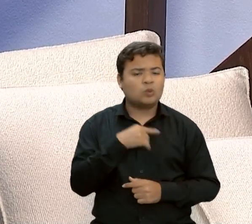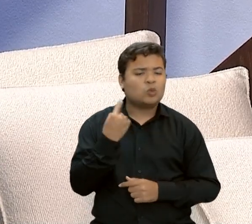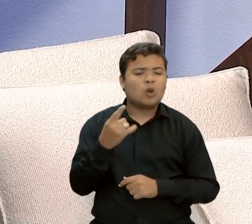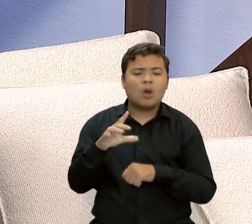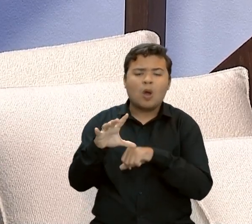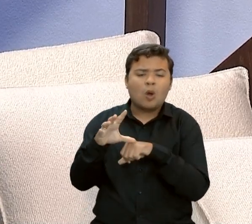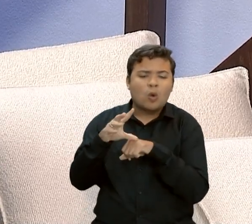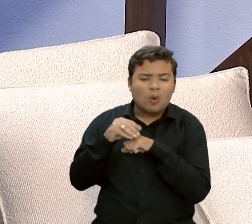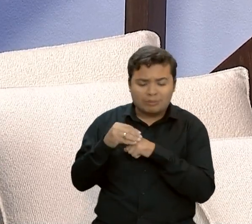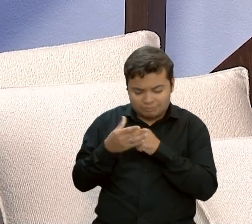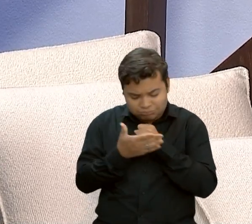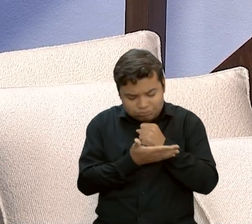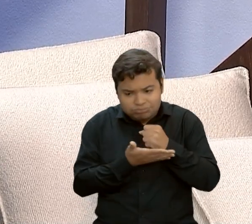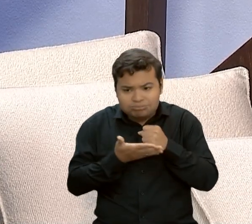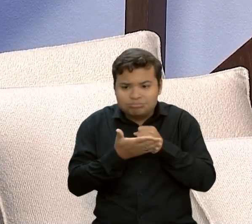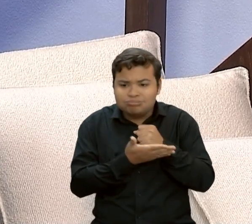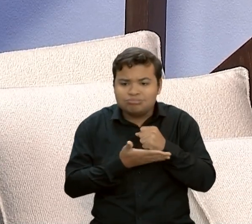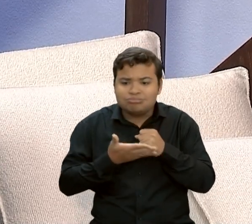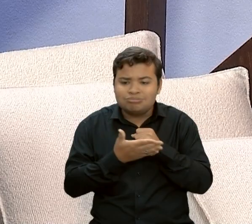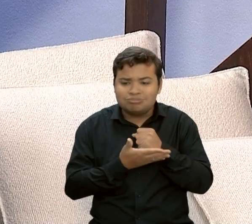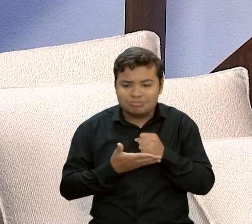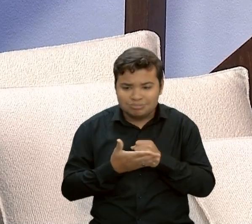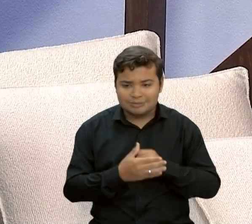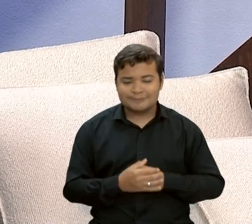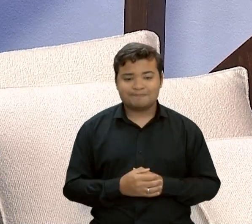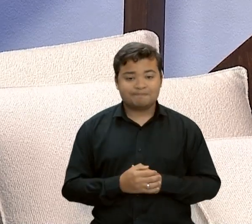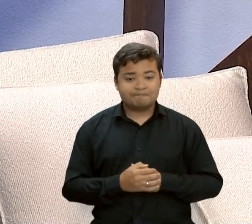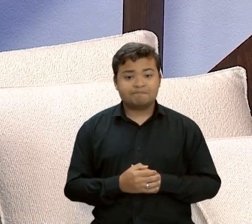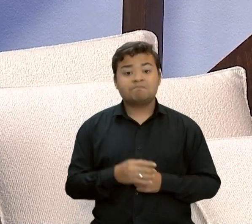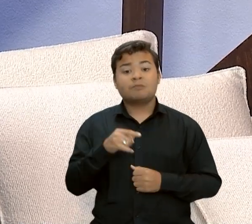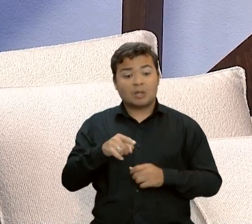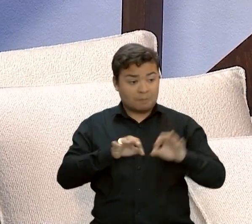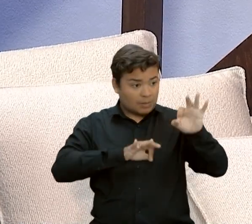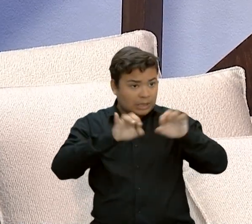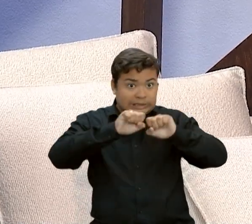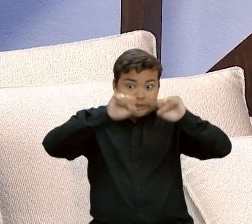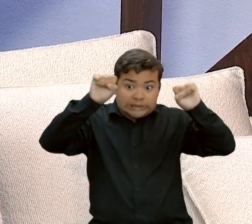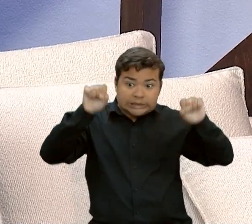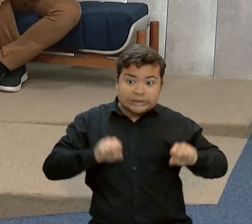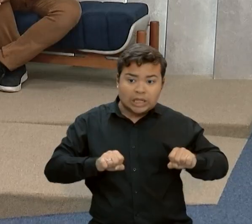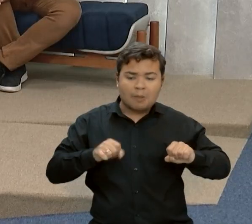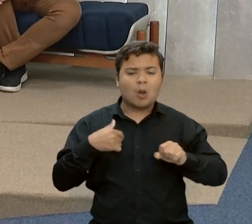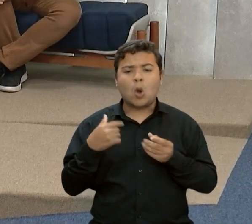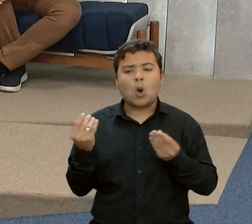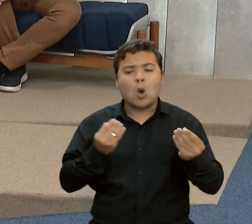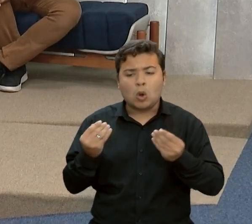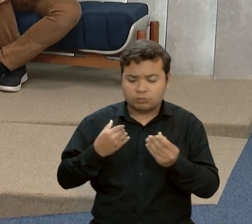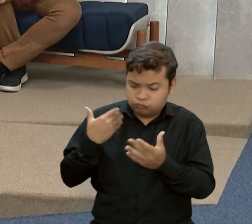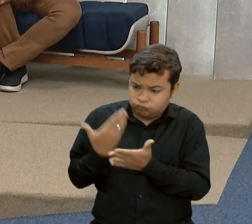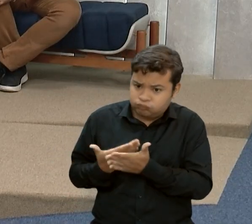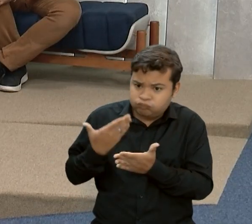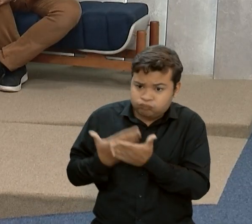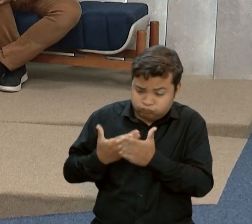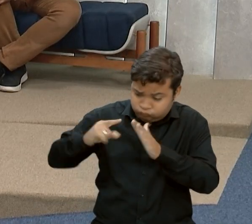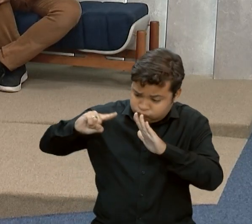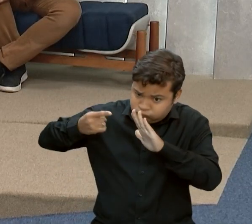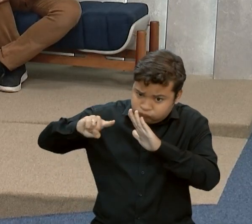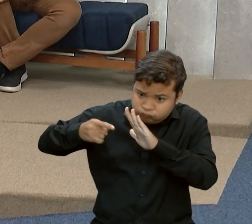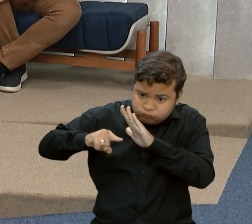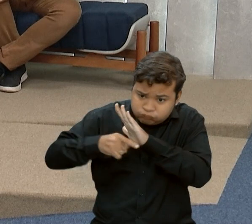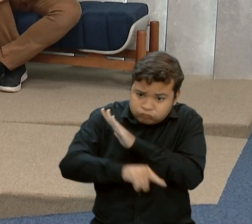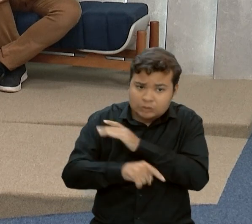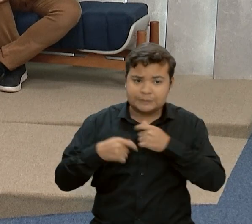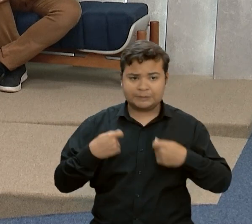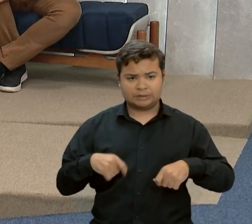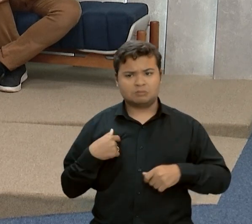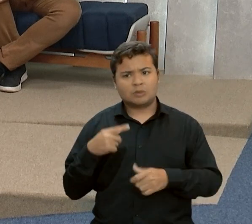mais superficial. E aqui, para montar esse sistema, eu tive que aprofundar. Então, eu realmente